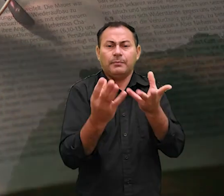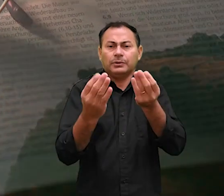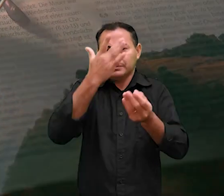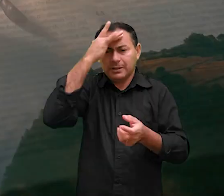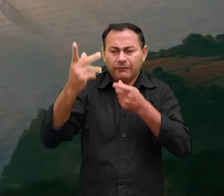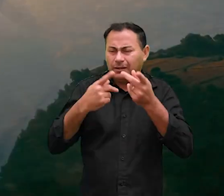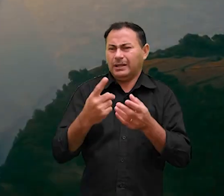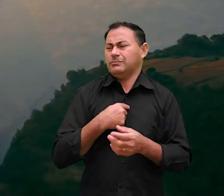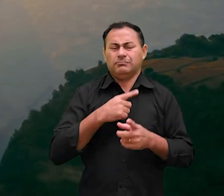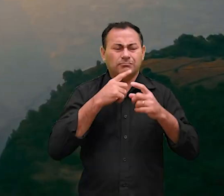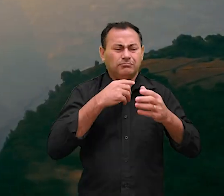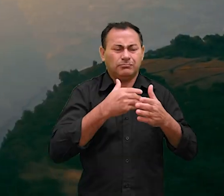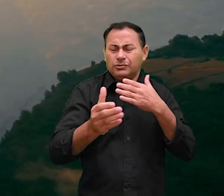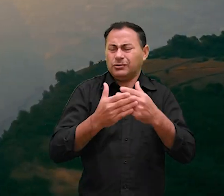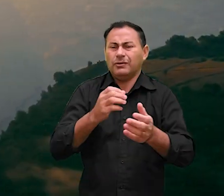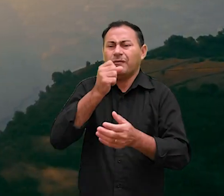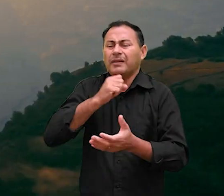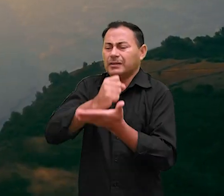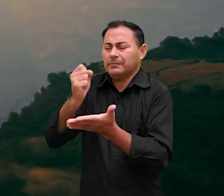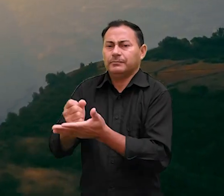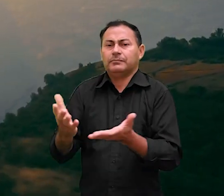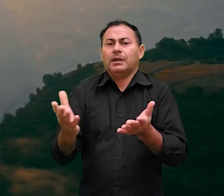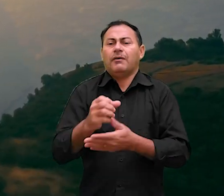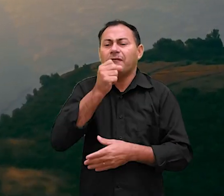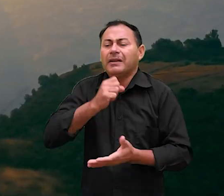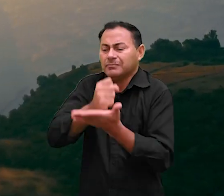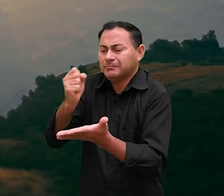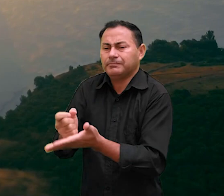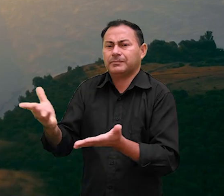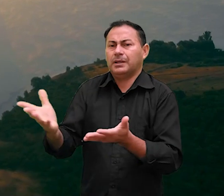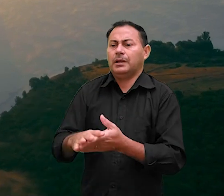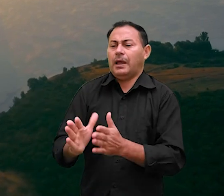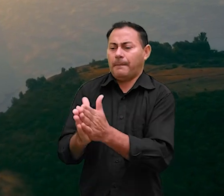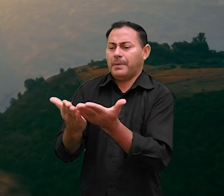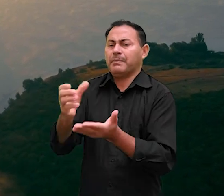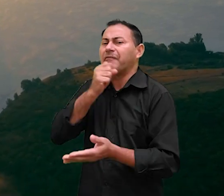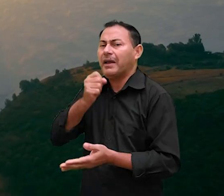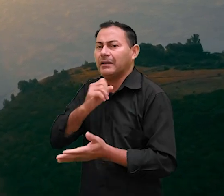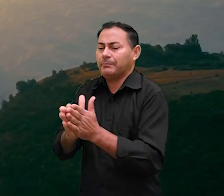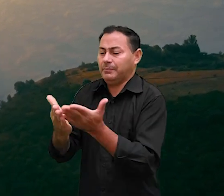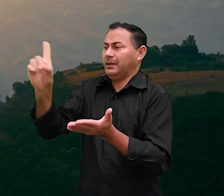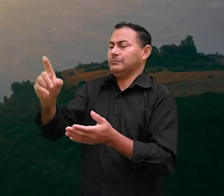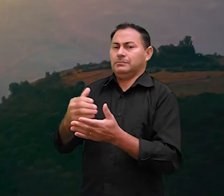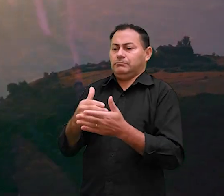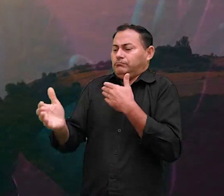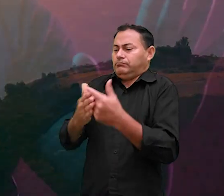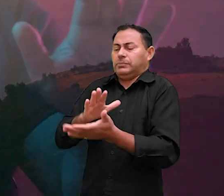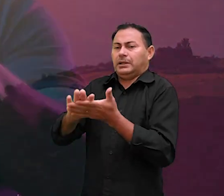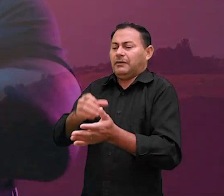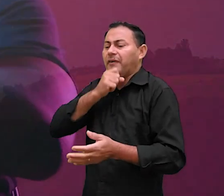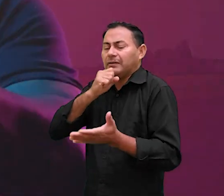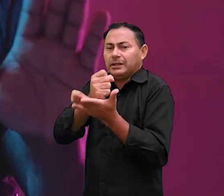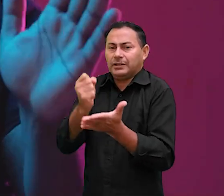gente que diz, não estou interessado no Velho Testamento. O Velho Testamento, isso é a Bíblia velha. Eu não ligo para